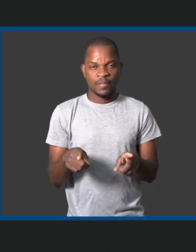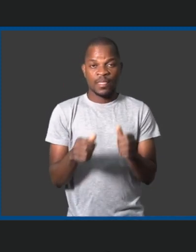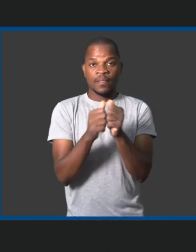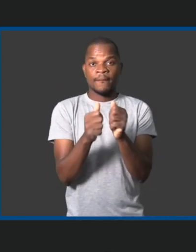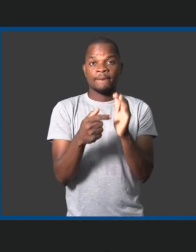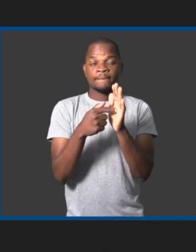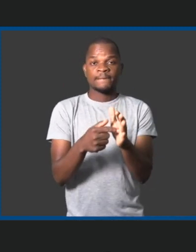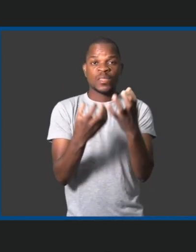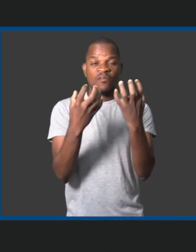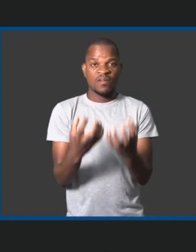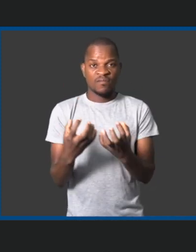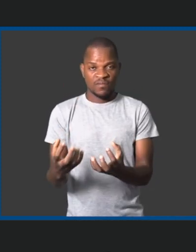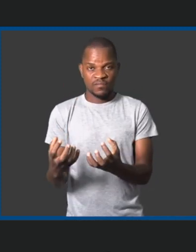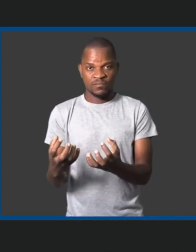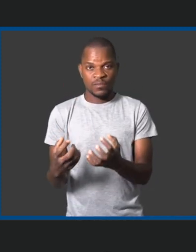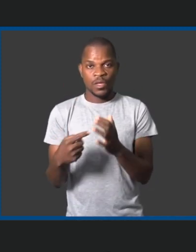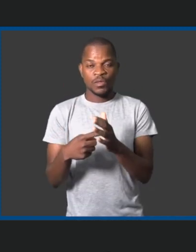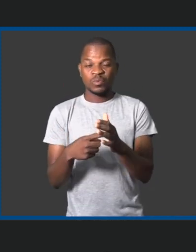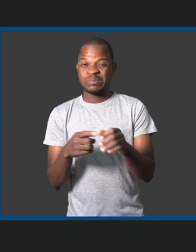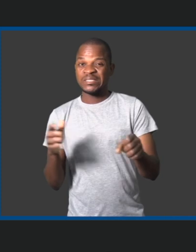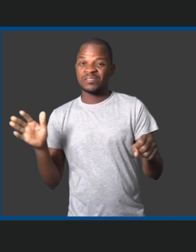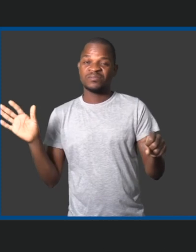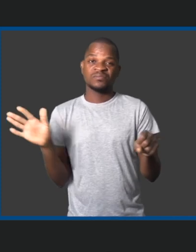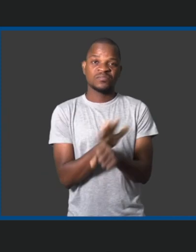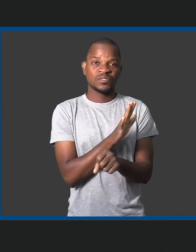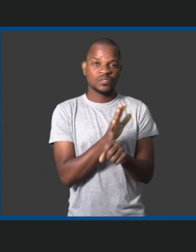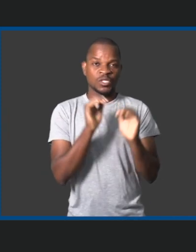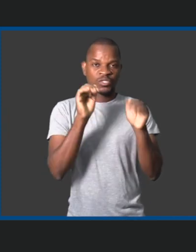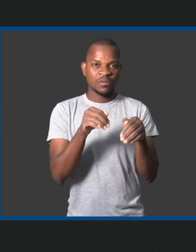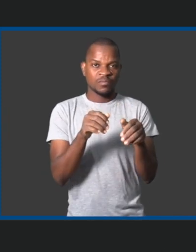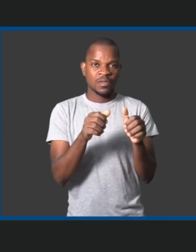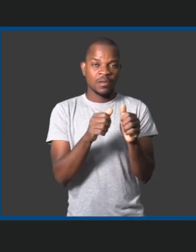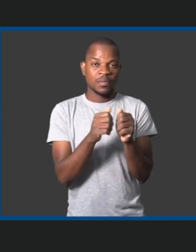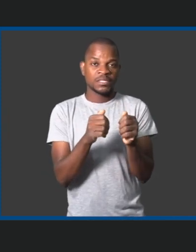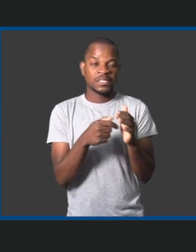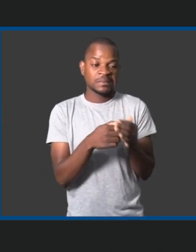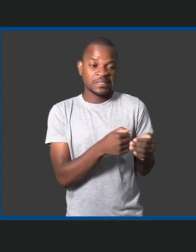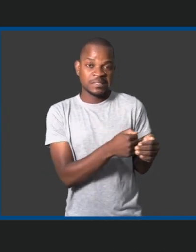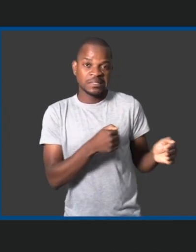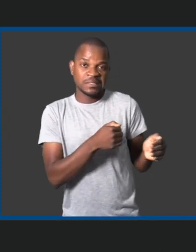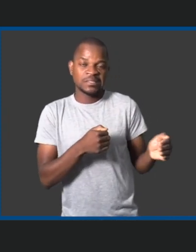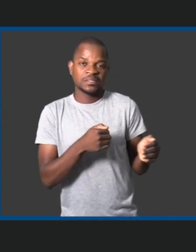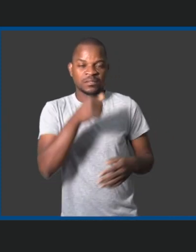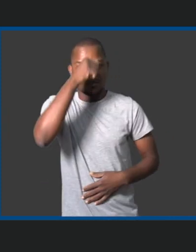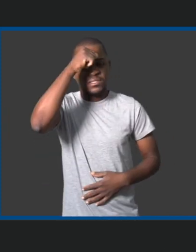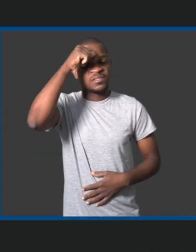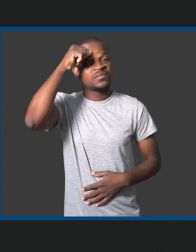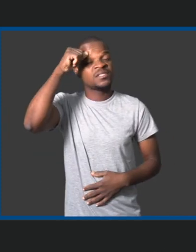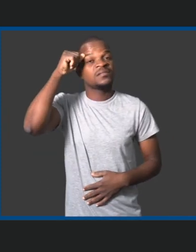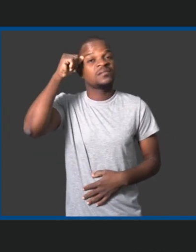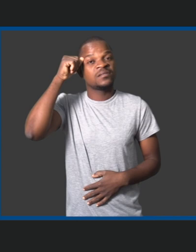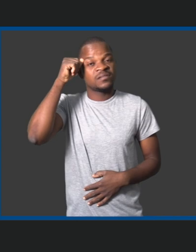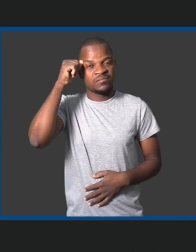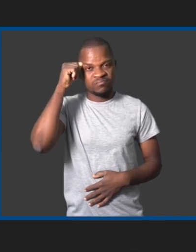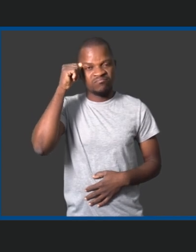Em caso de não termos esses pontos, sabemos que os nossos autocarros enchem, a distância de um metro não se faz